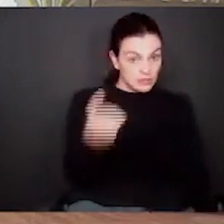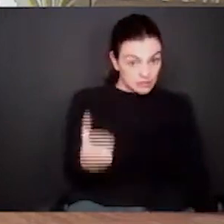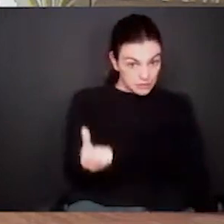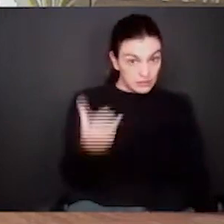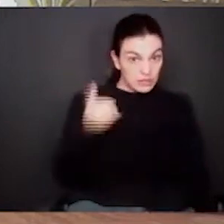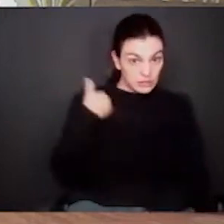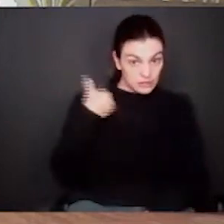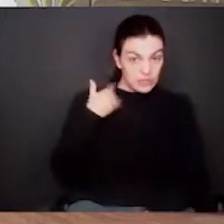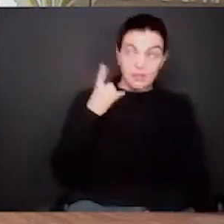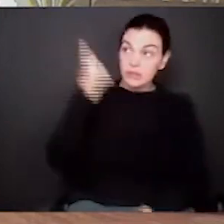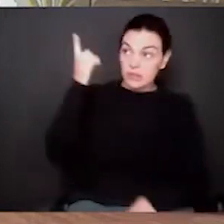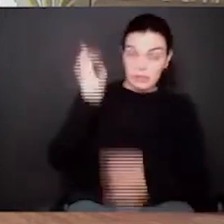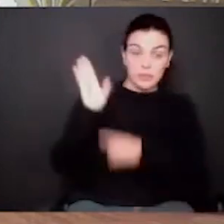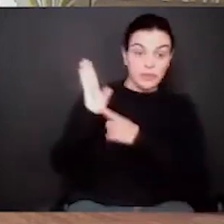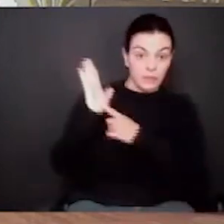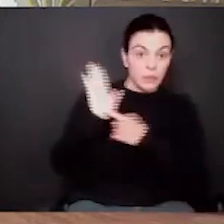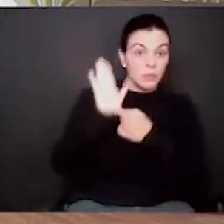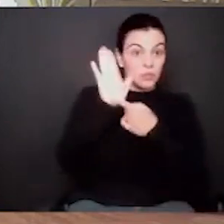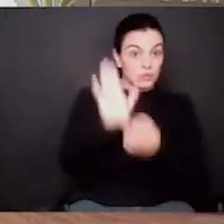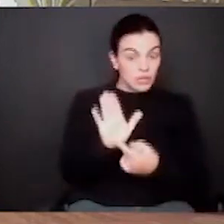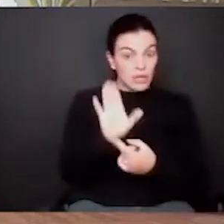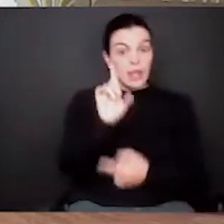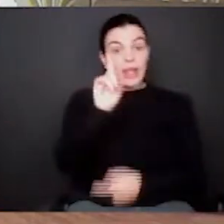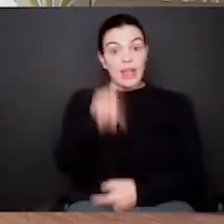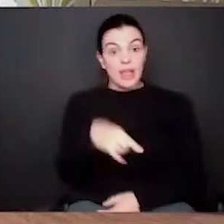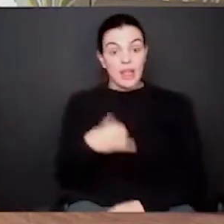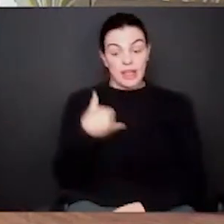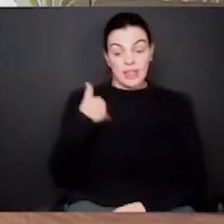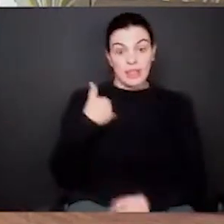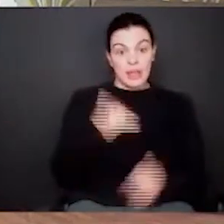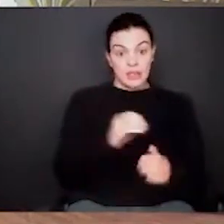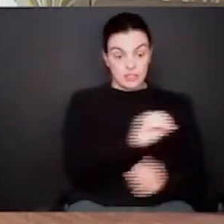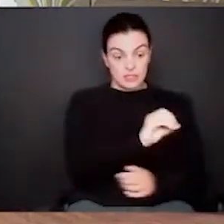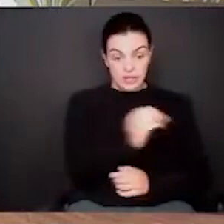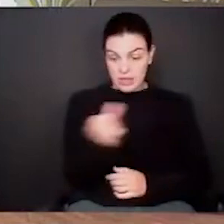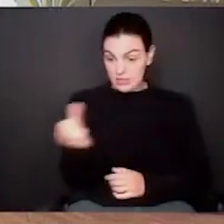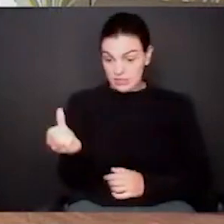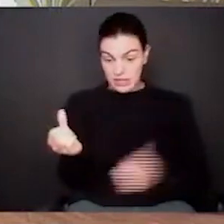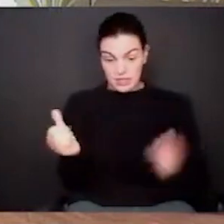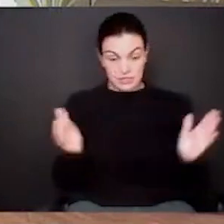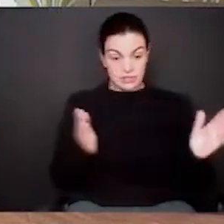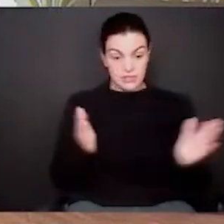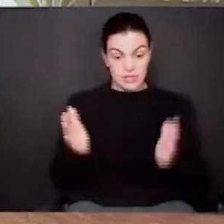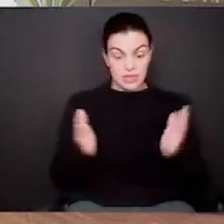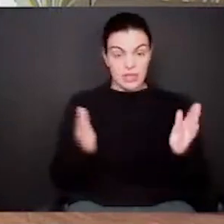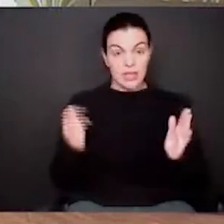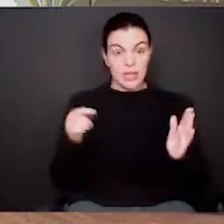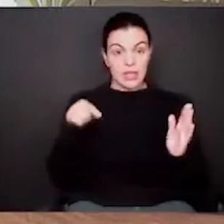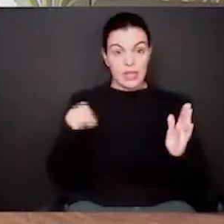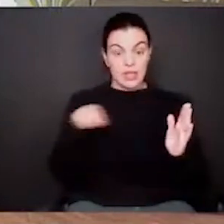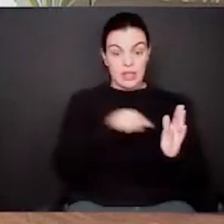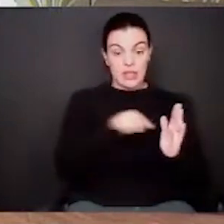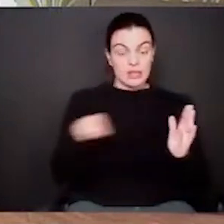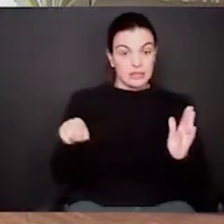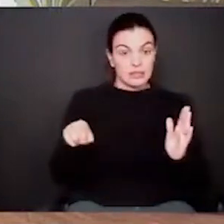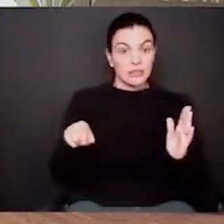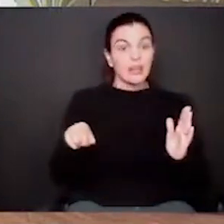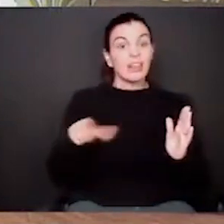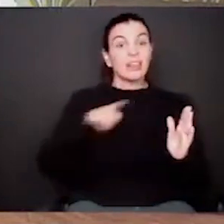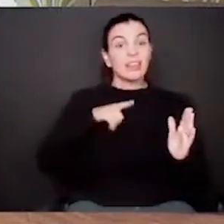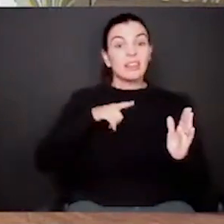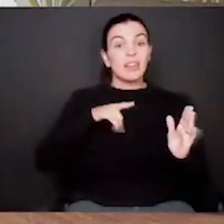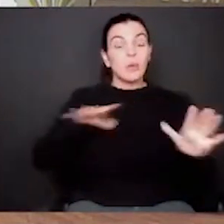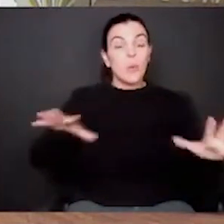reitero, é aquela idade em que a criança é uma bomba atômica de conhecimento.